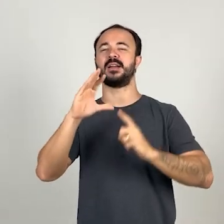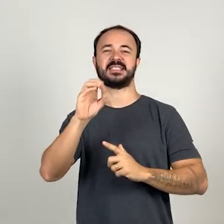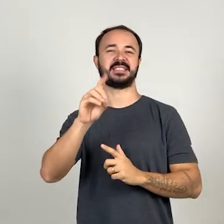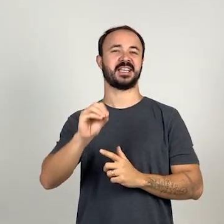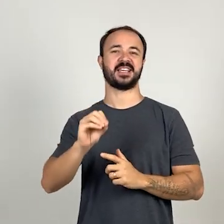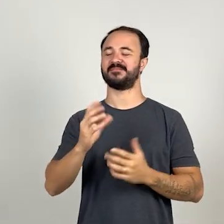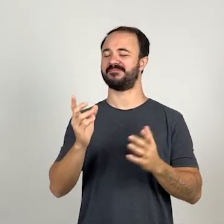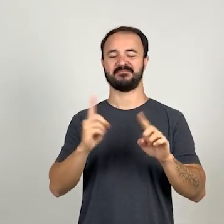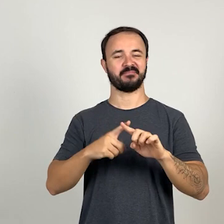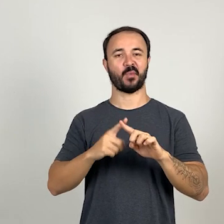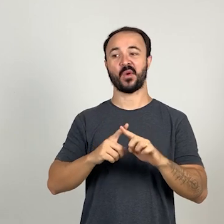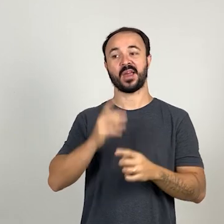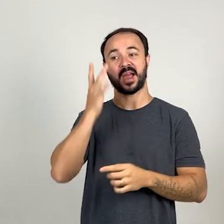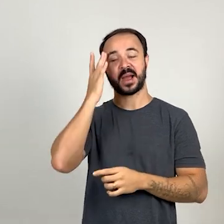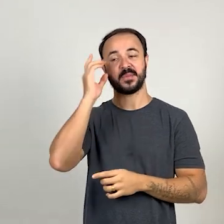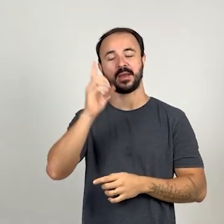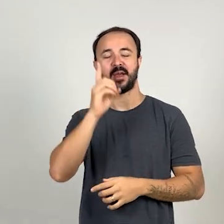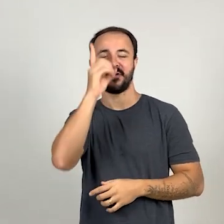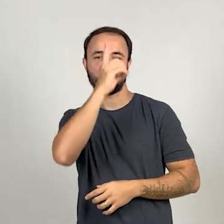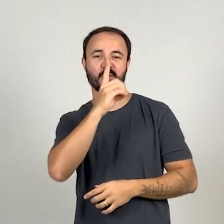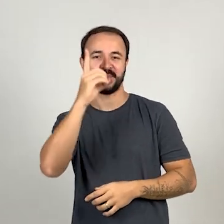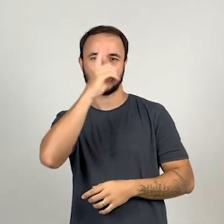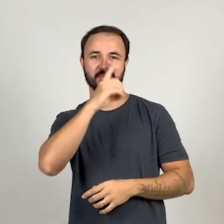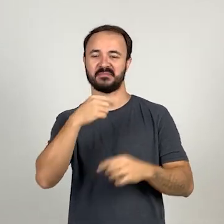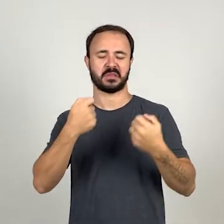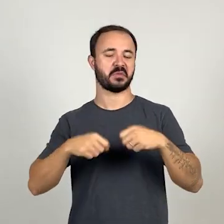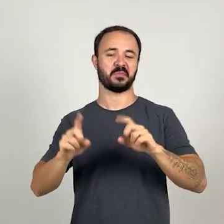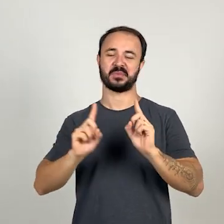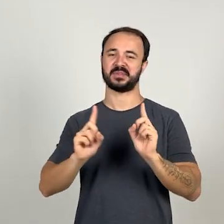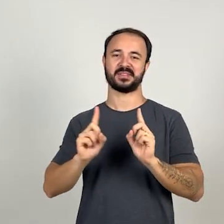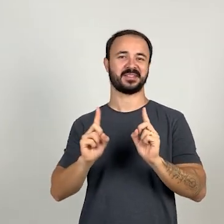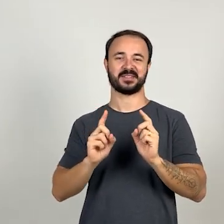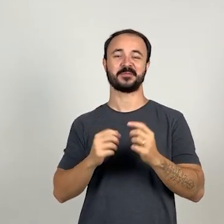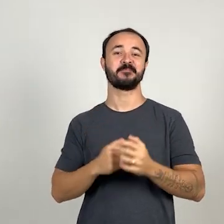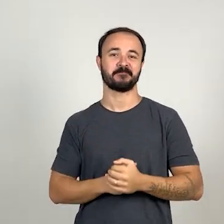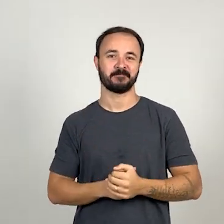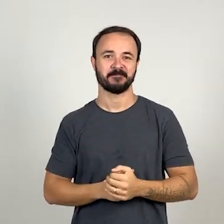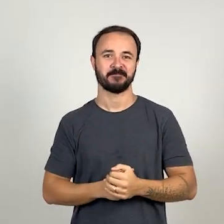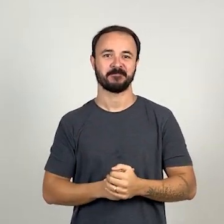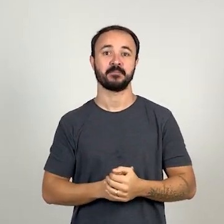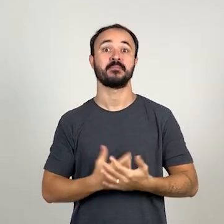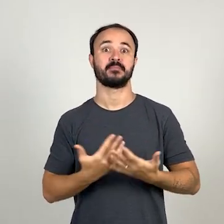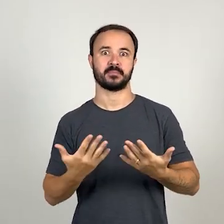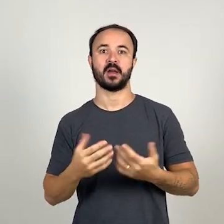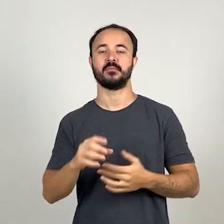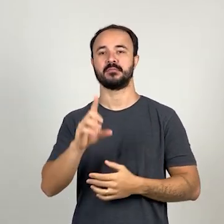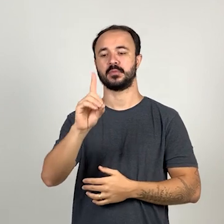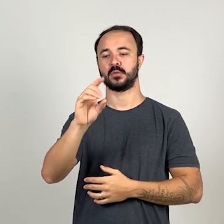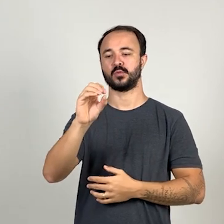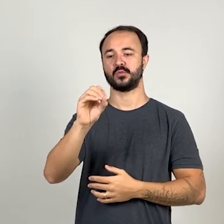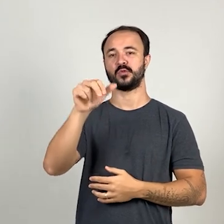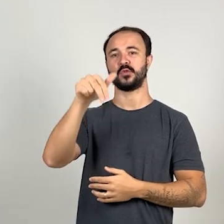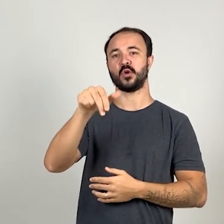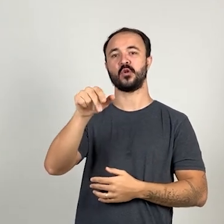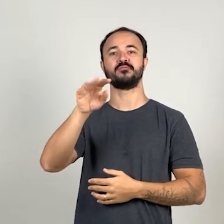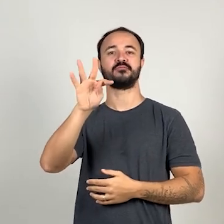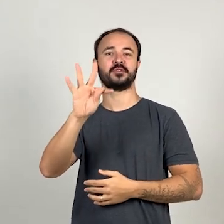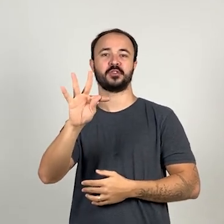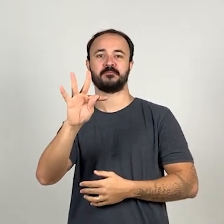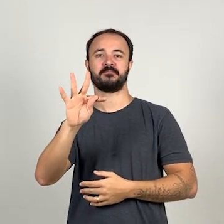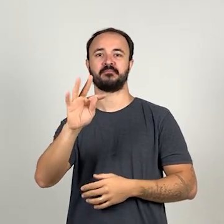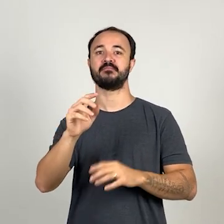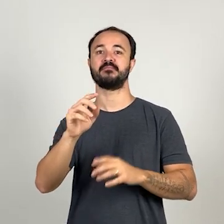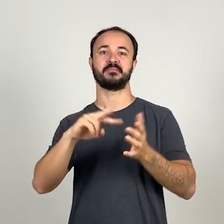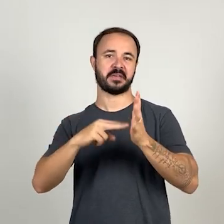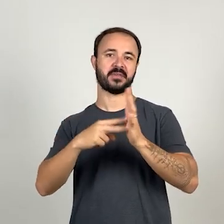domingo. Então, está expressando que eu não preciso, eu não tenho a necessidade. Então, eu coloco don't. I don't need. Eu